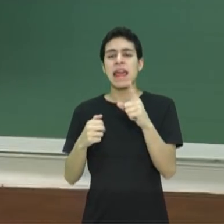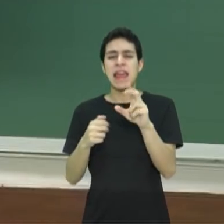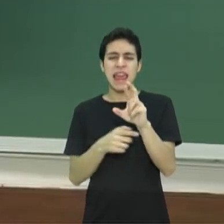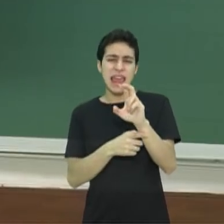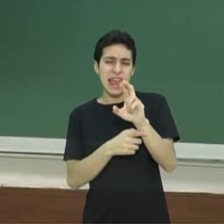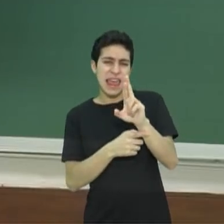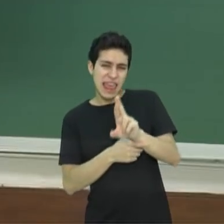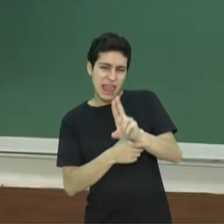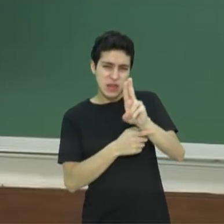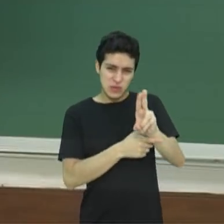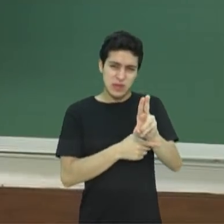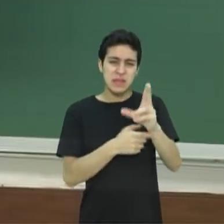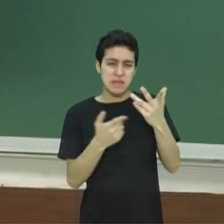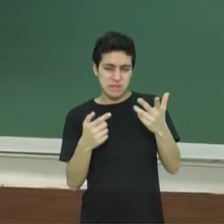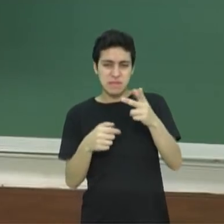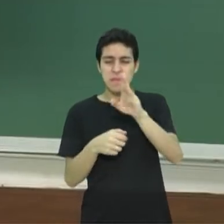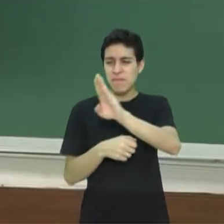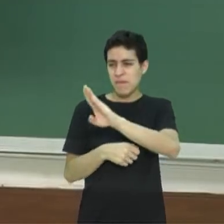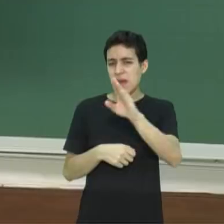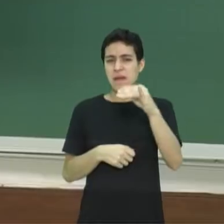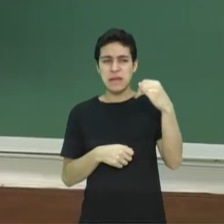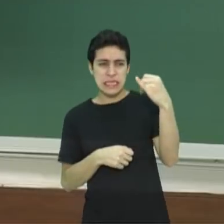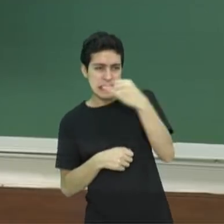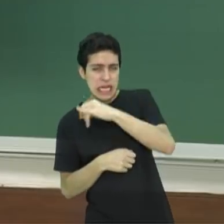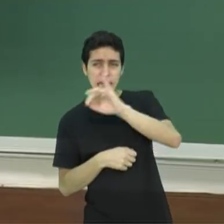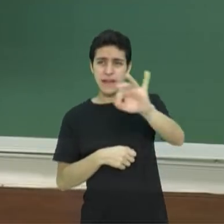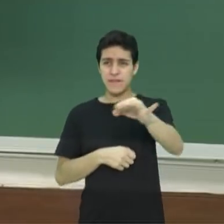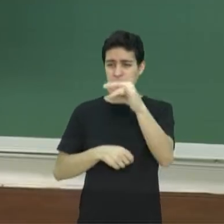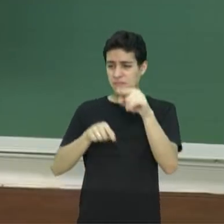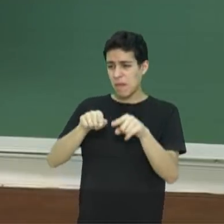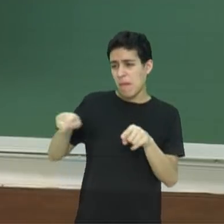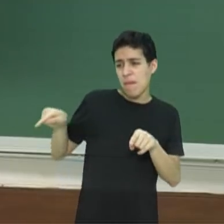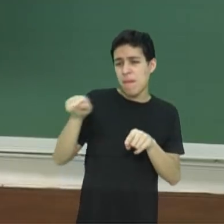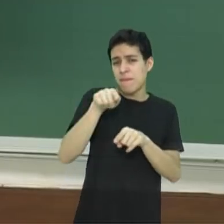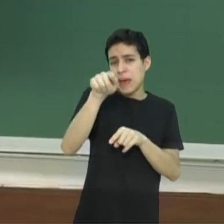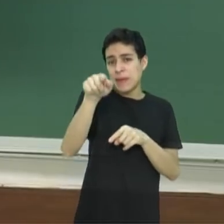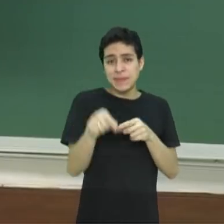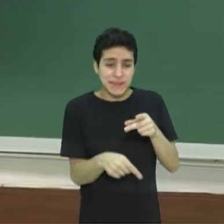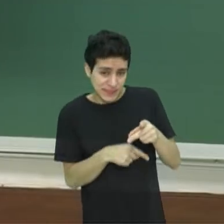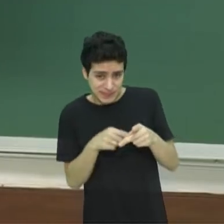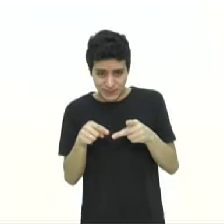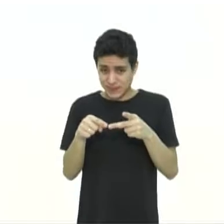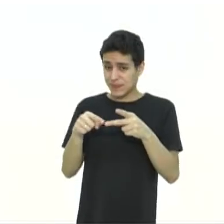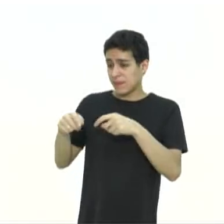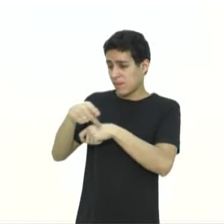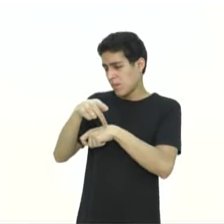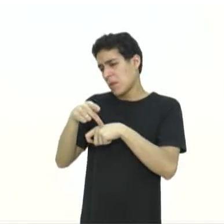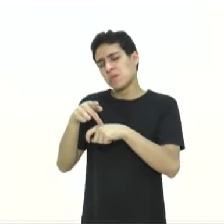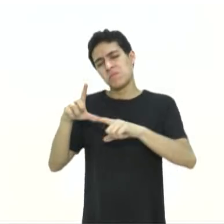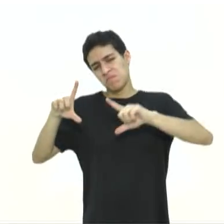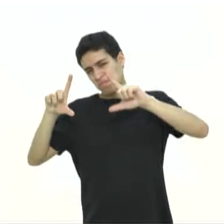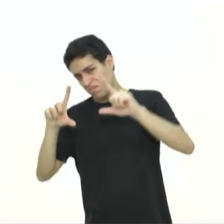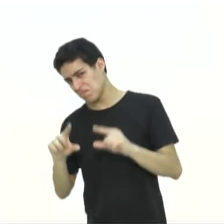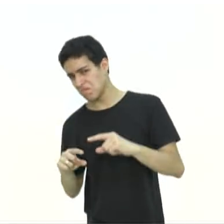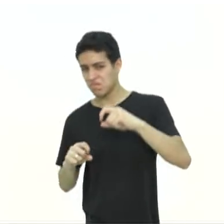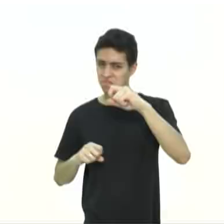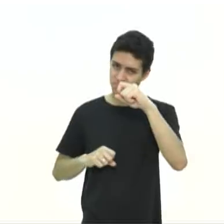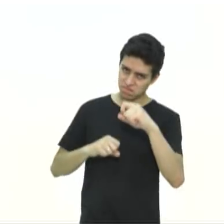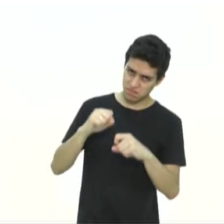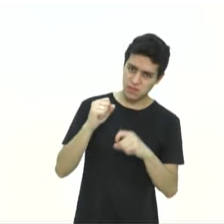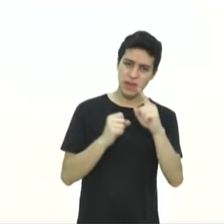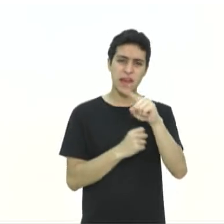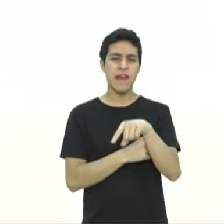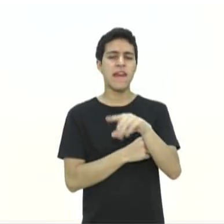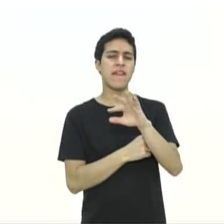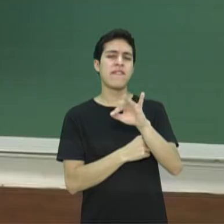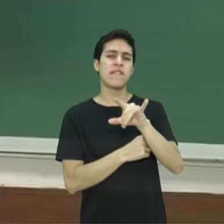Baixos, Bélgica, Alemanha, a Itália, a França. Países com menor industrialização, seria a